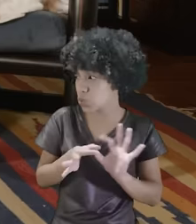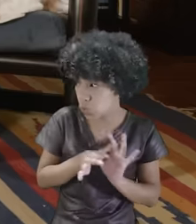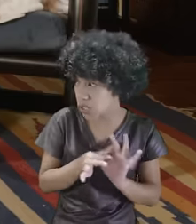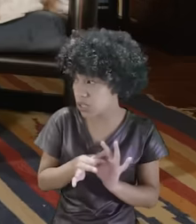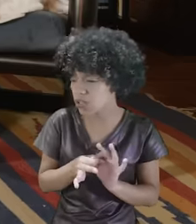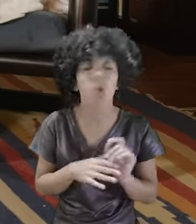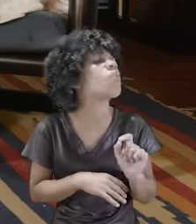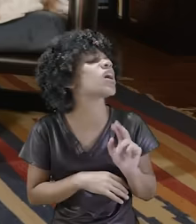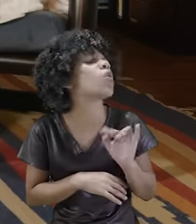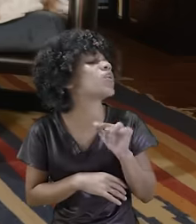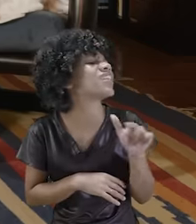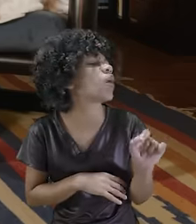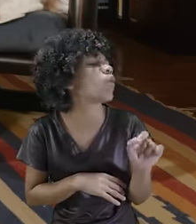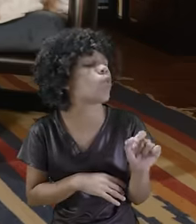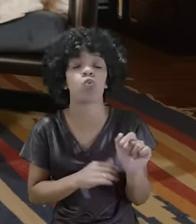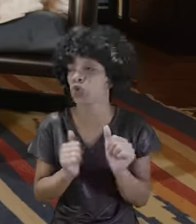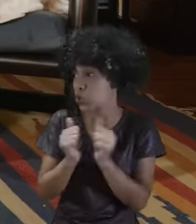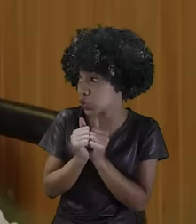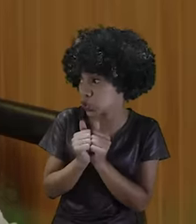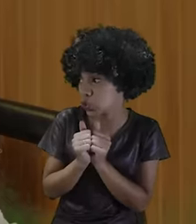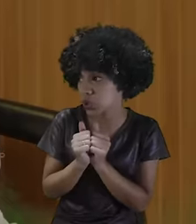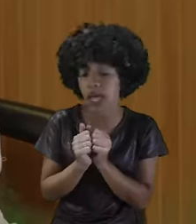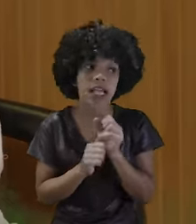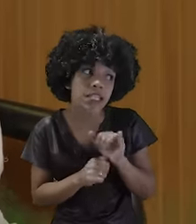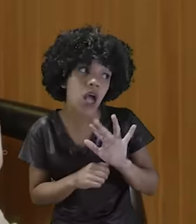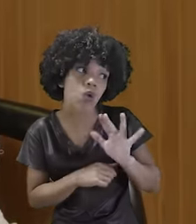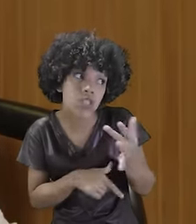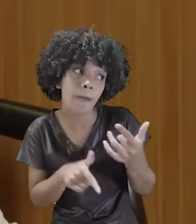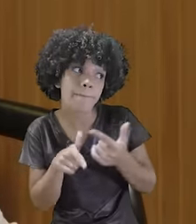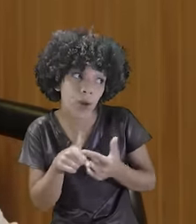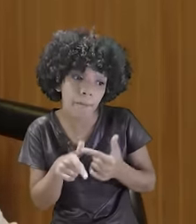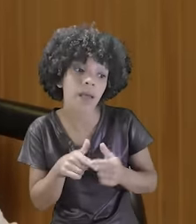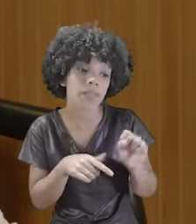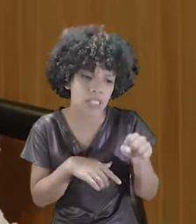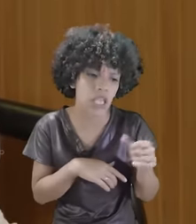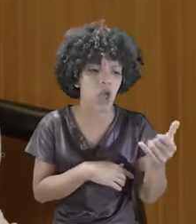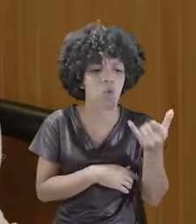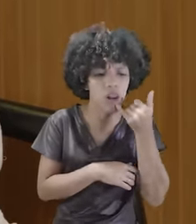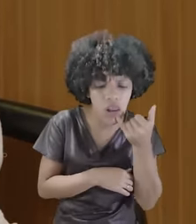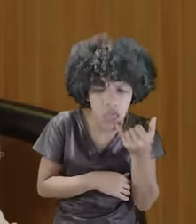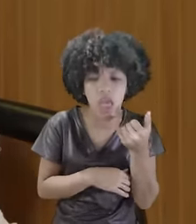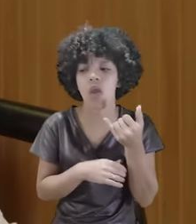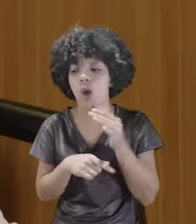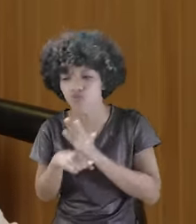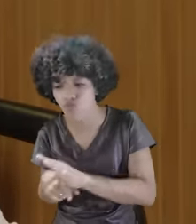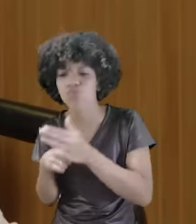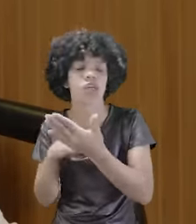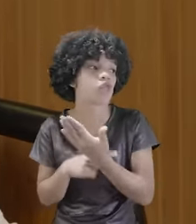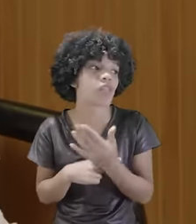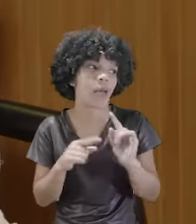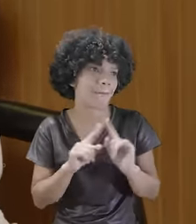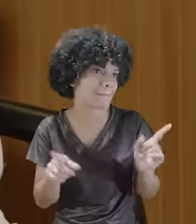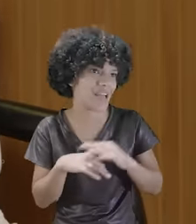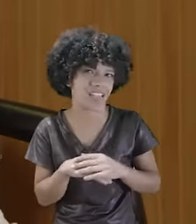unidos que sua vida juntos a conta o problema sim eu ligo acontecer mas assim tipo